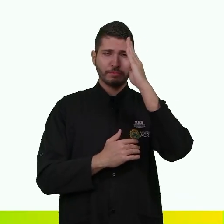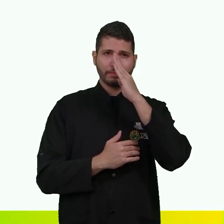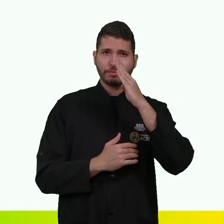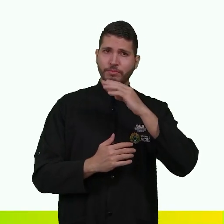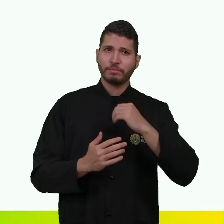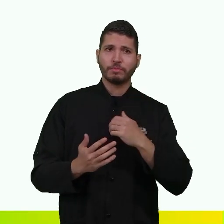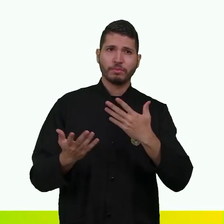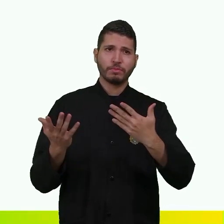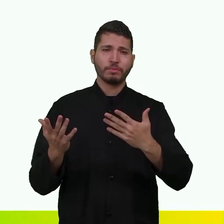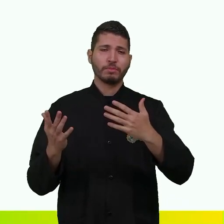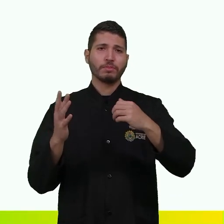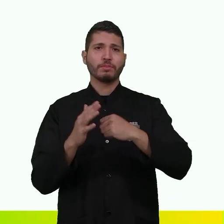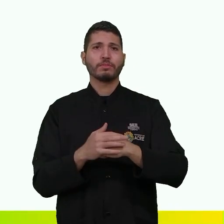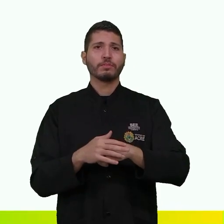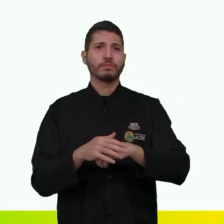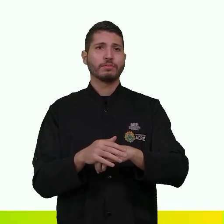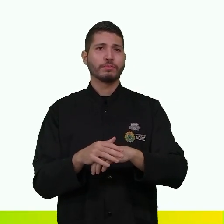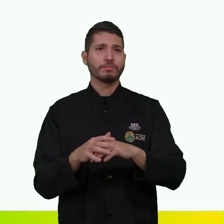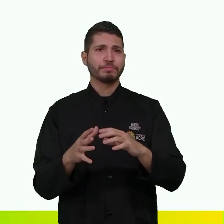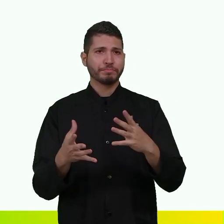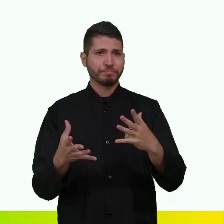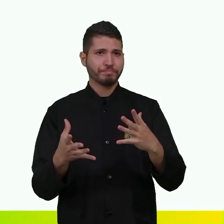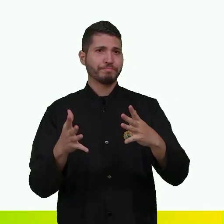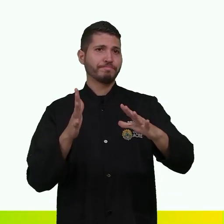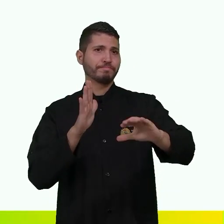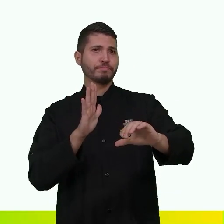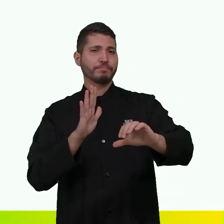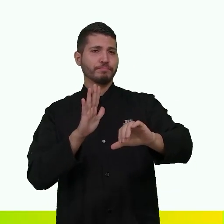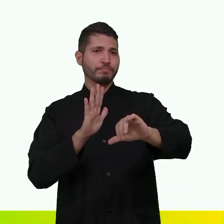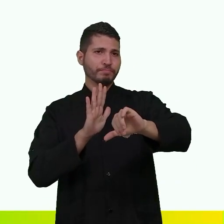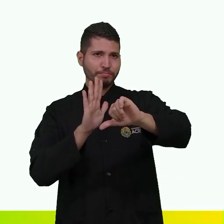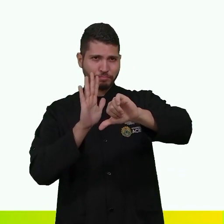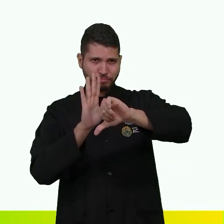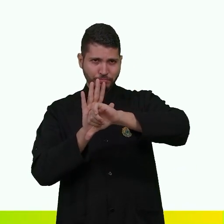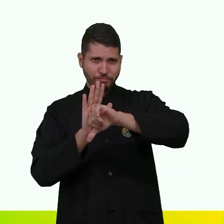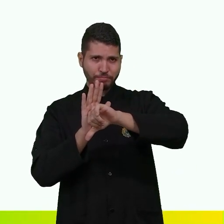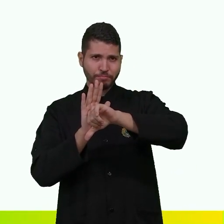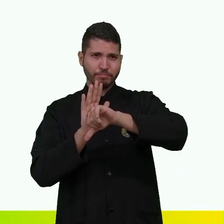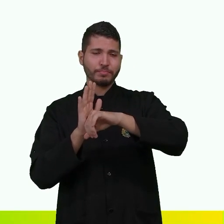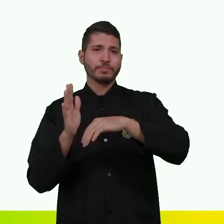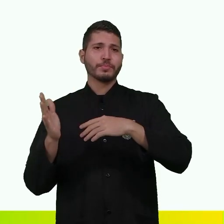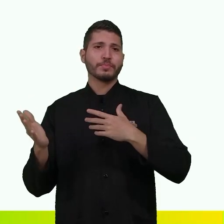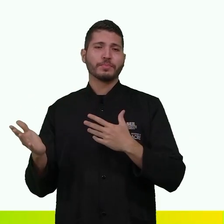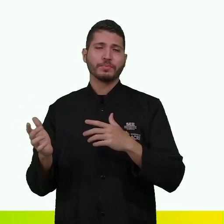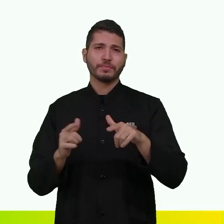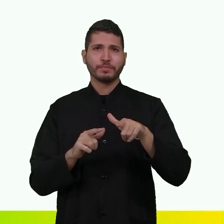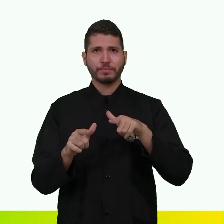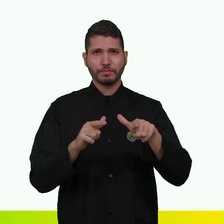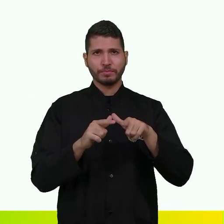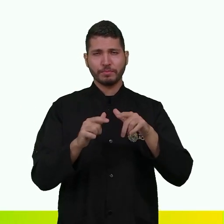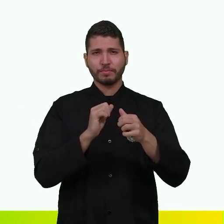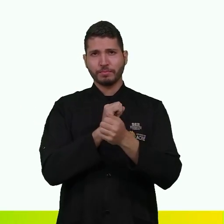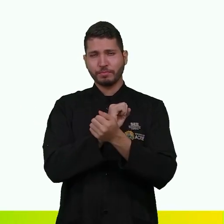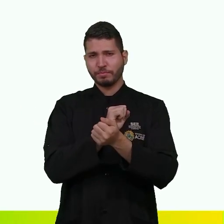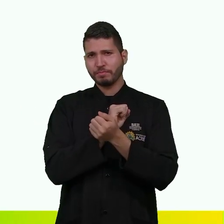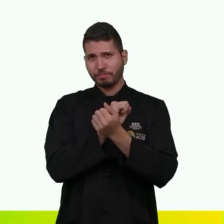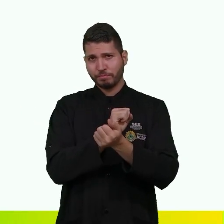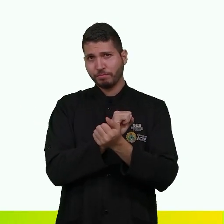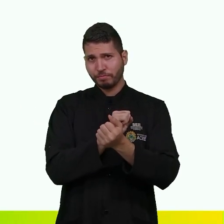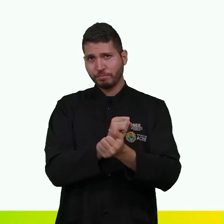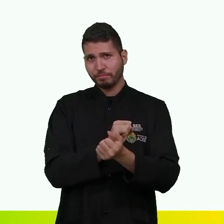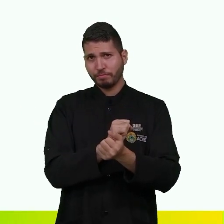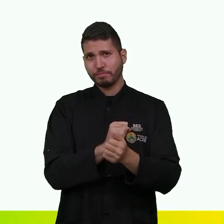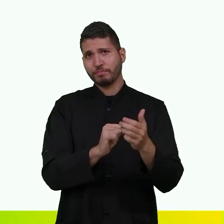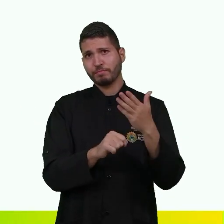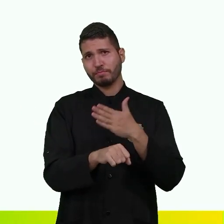quê? Vamos lá, vamos entender isso aí. O trabalho análogo à escravidão, impor a alguém esse regime,